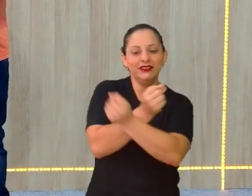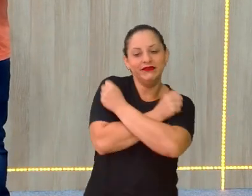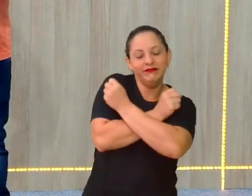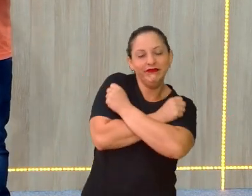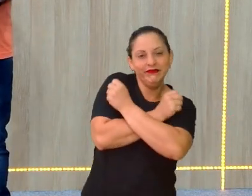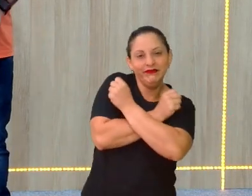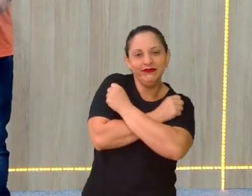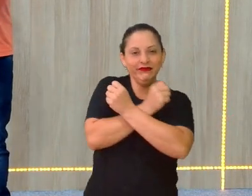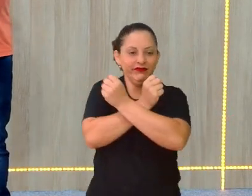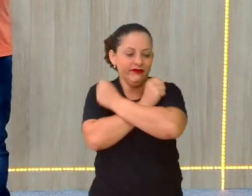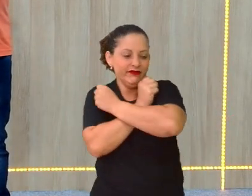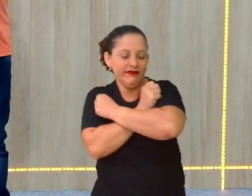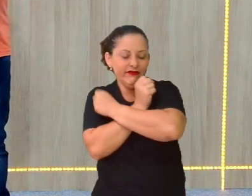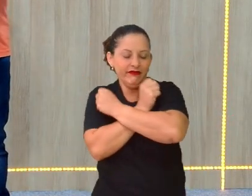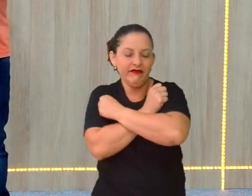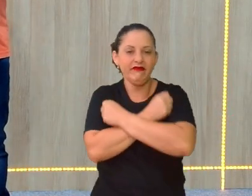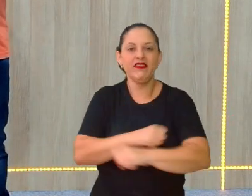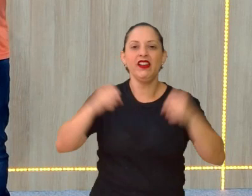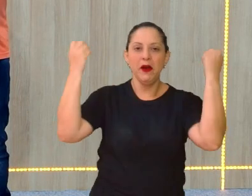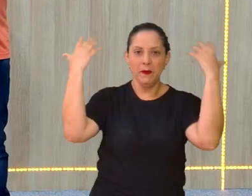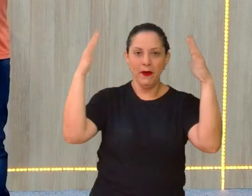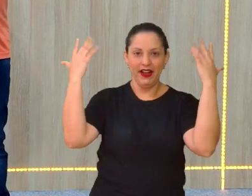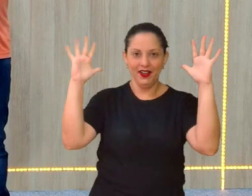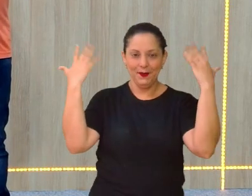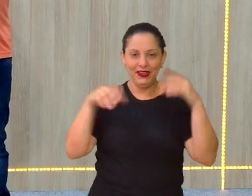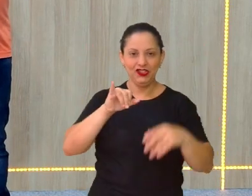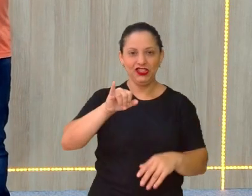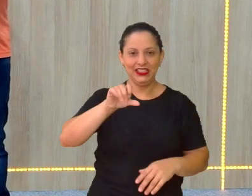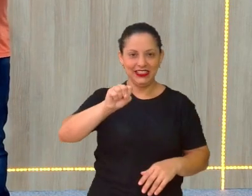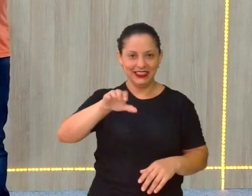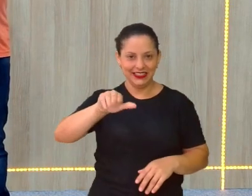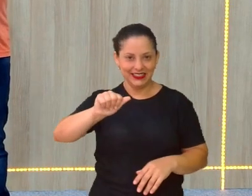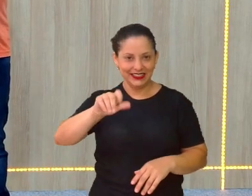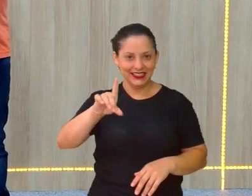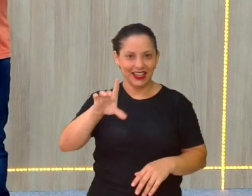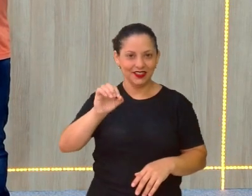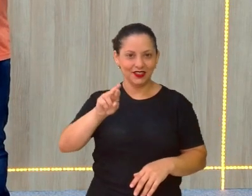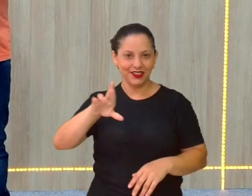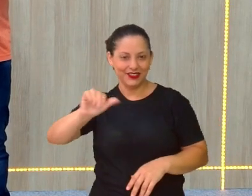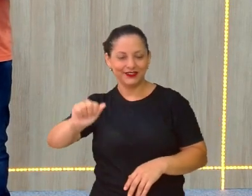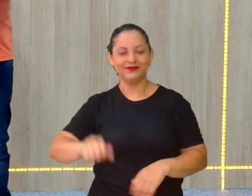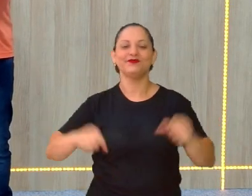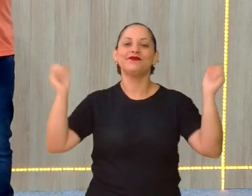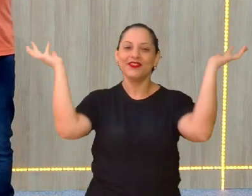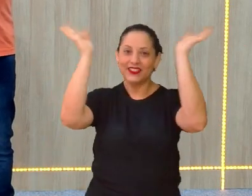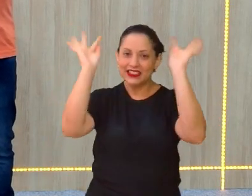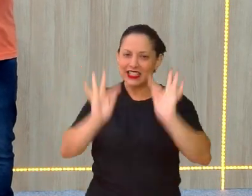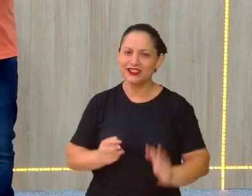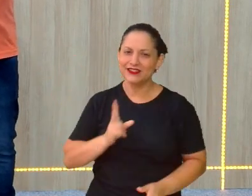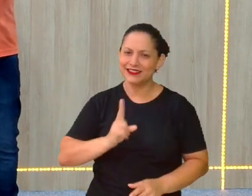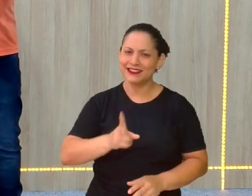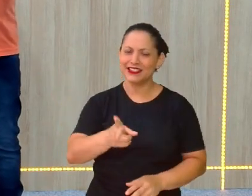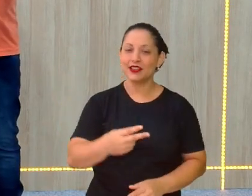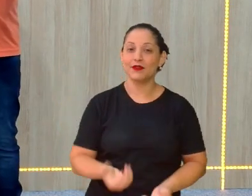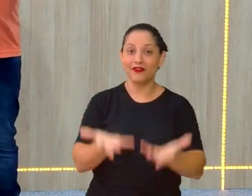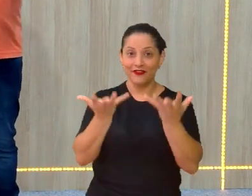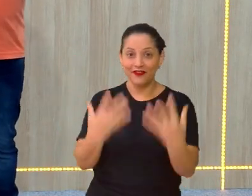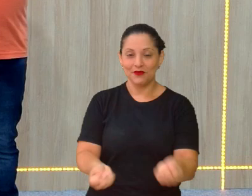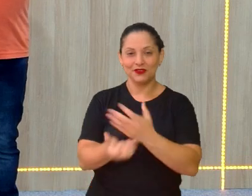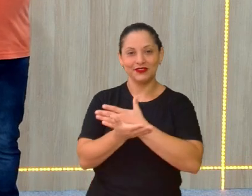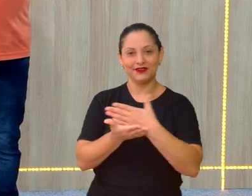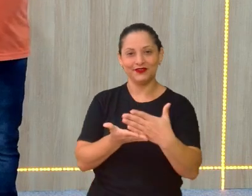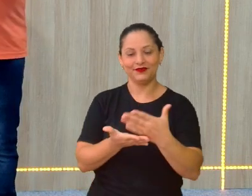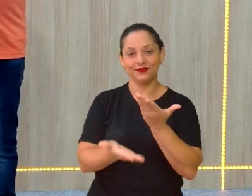sala da produção. Parabéns, Isa, felicidades, tudo de bom na tua vida, e vamos para nossa